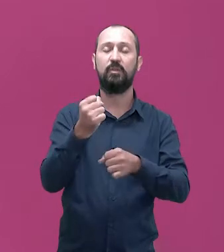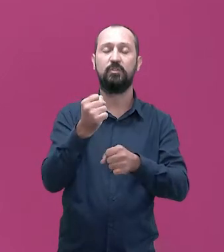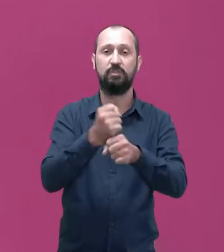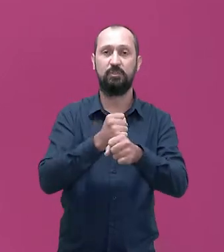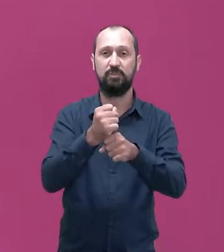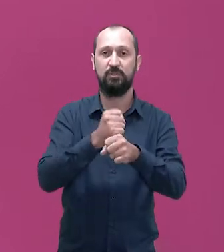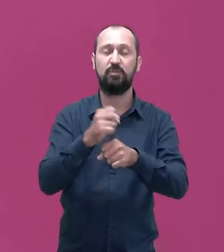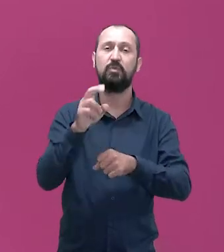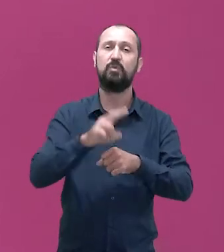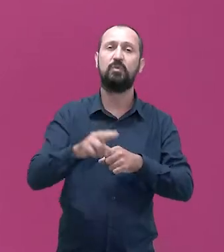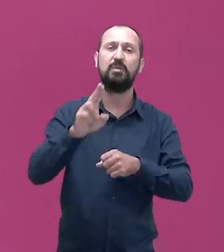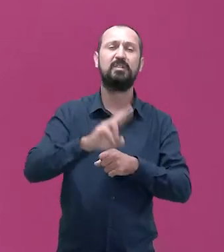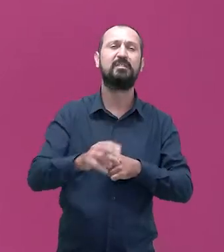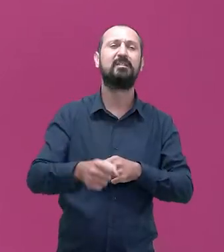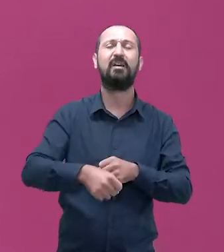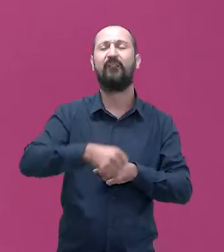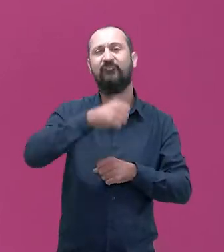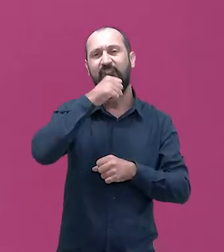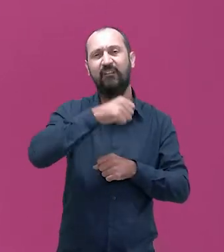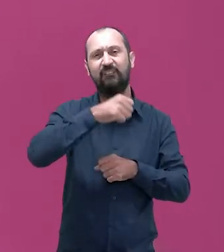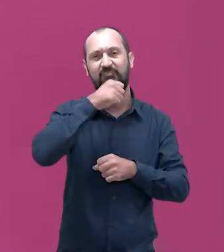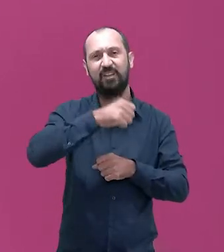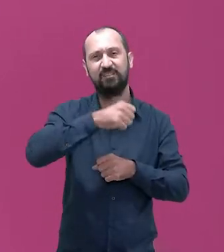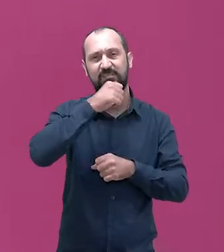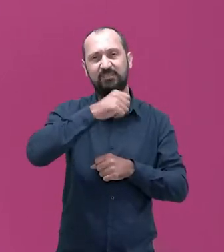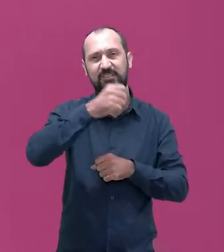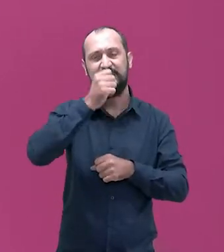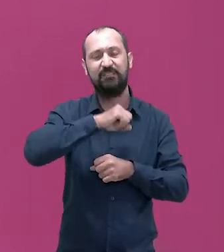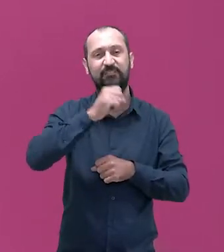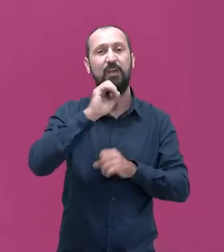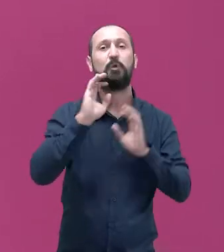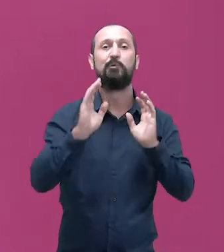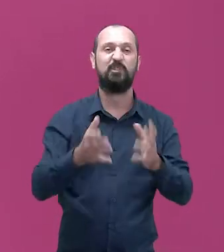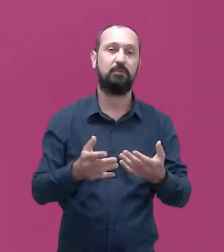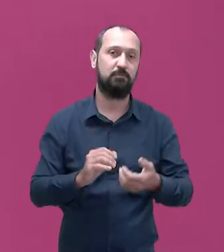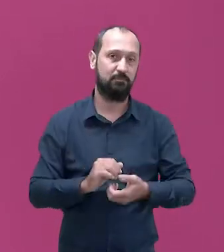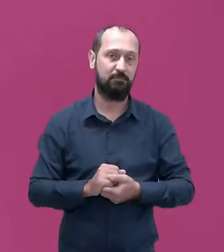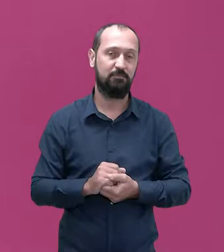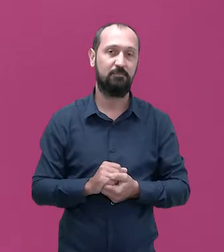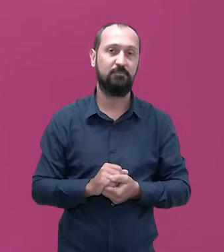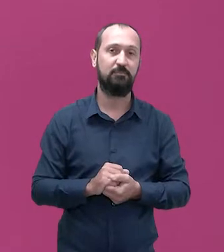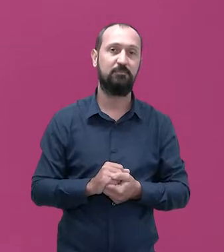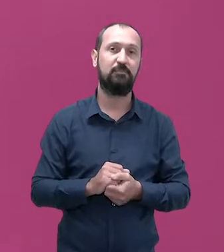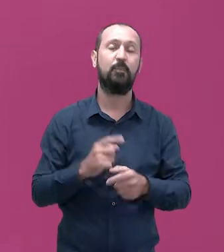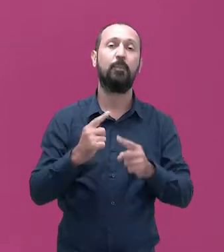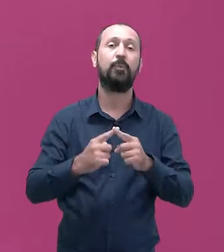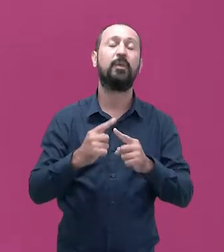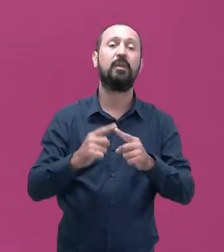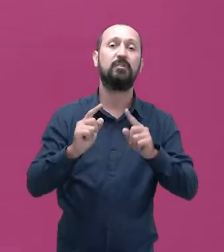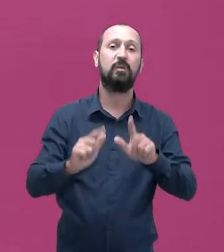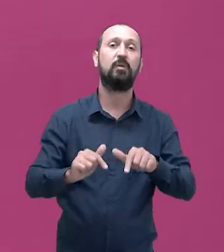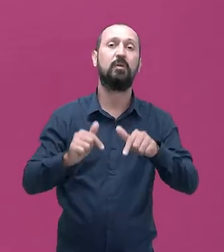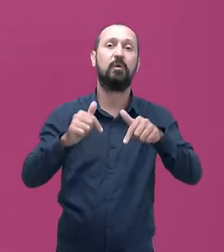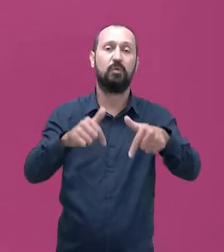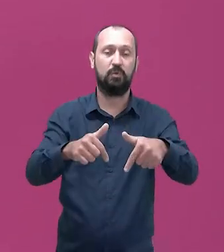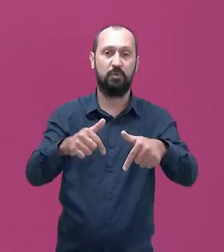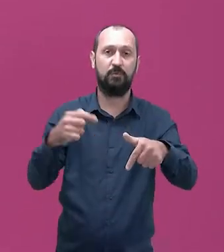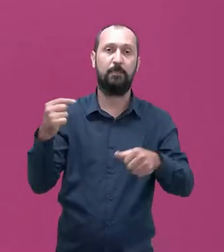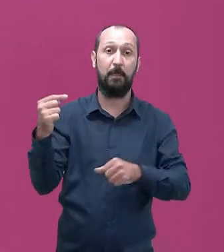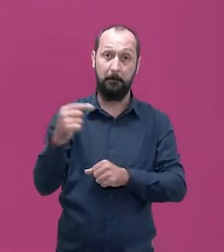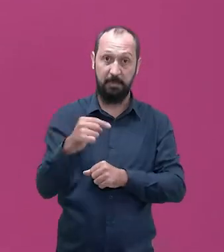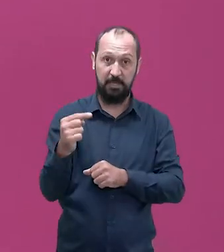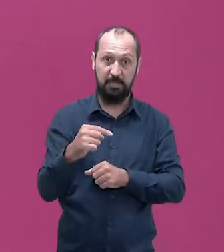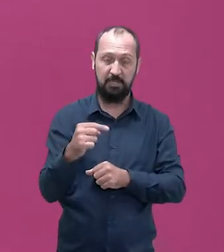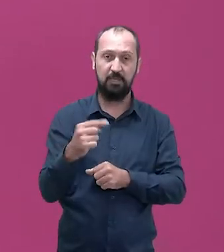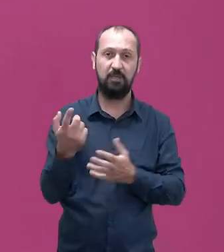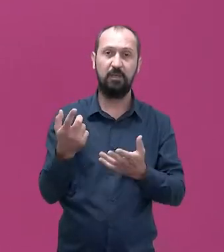com 20 anos de uso já é um veículo muito usado, muito antigo, né? Por que a gente lutou, né, para